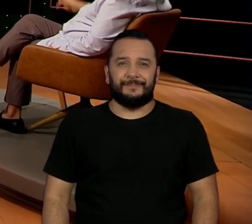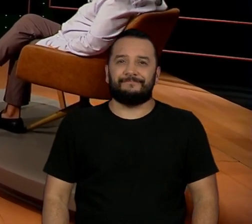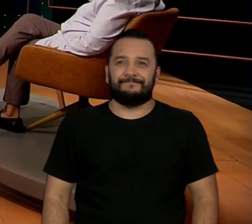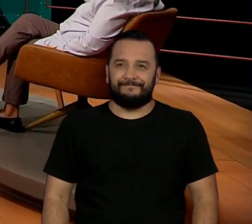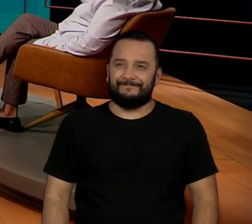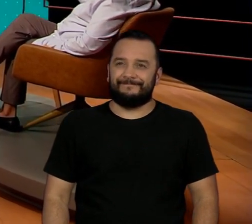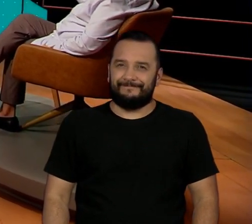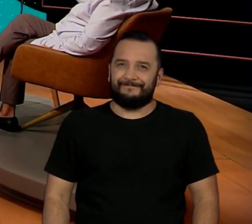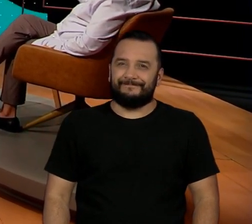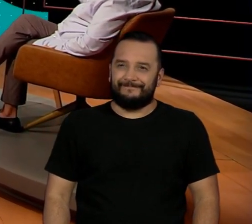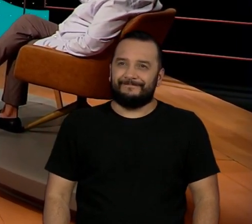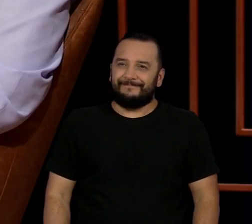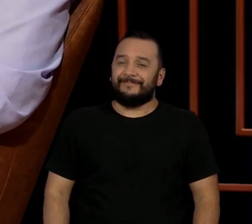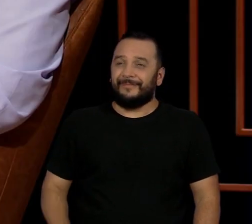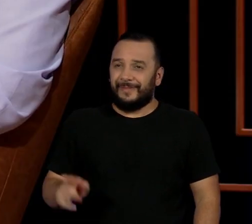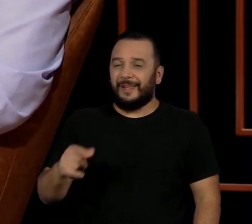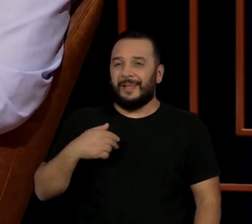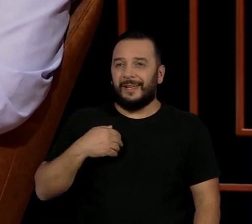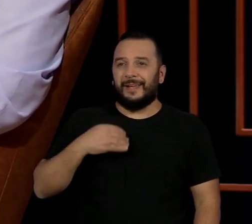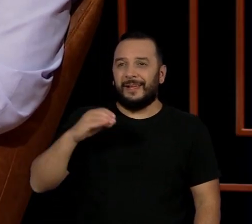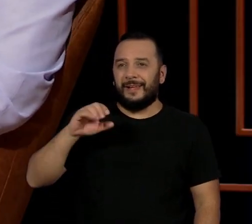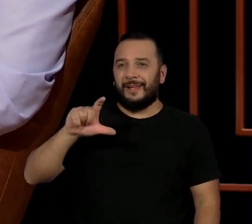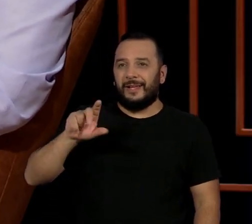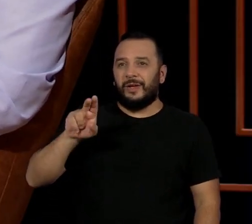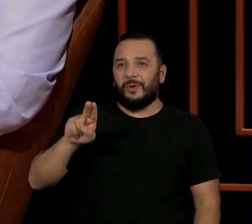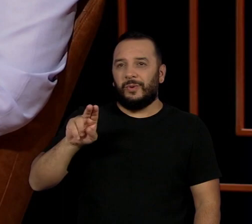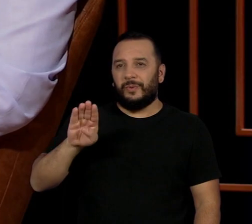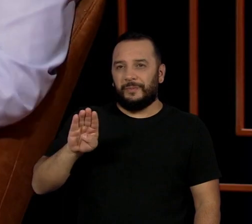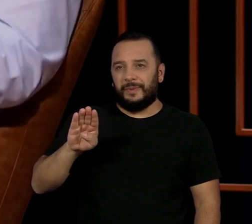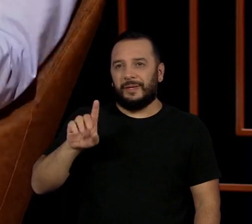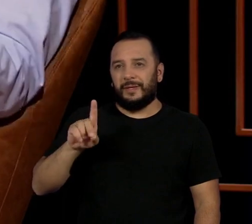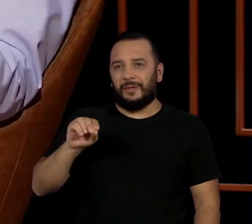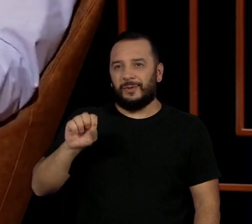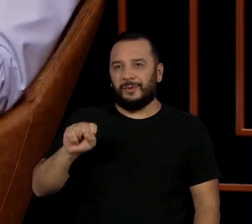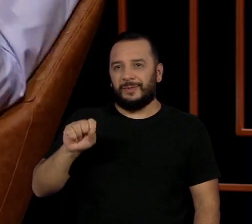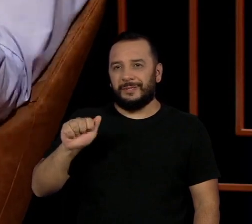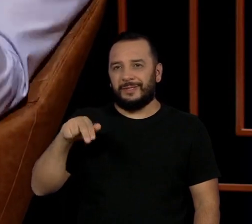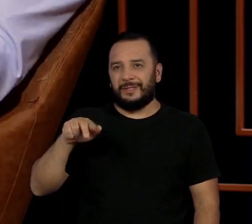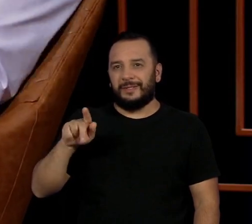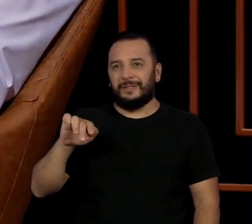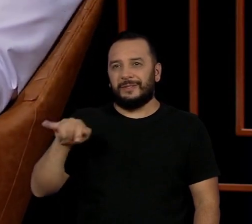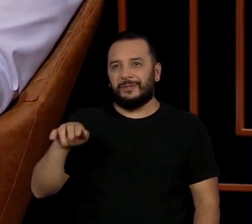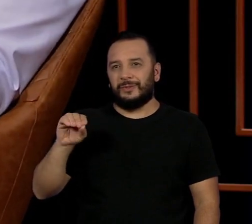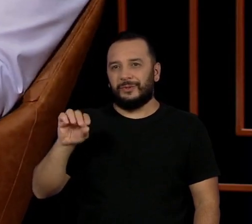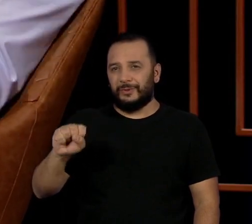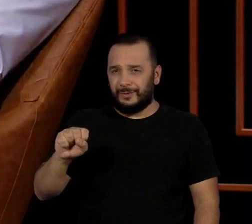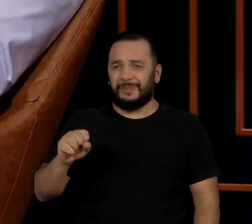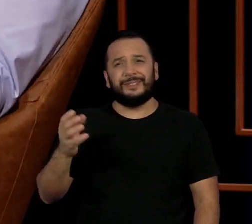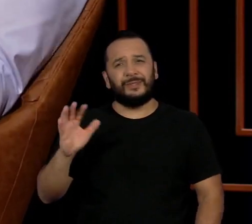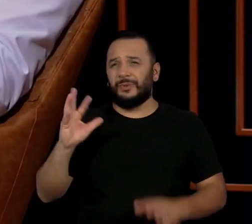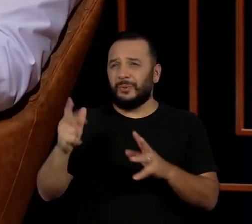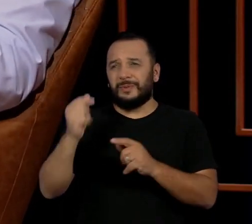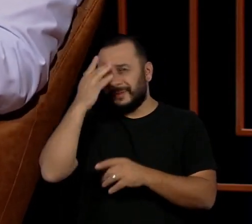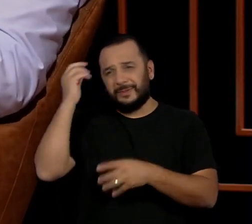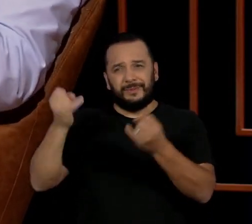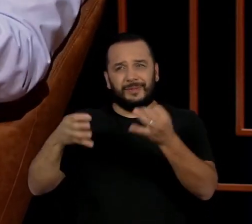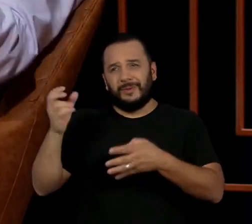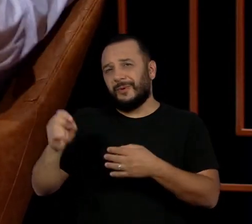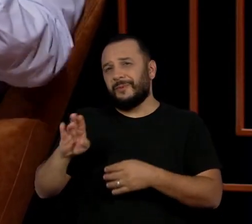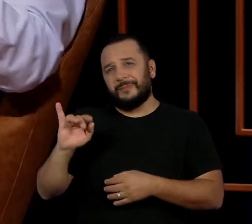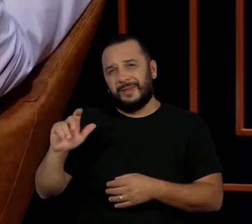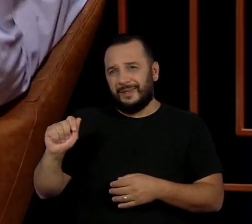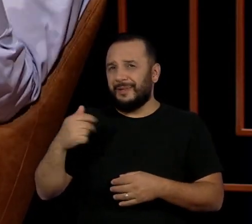Esse é o Clube dos Anjos. Clube dos Anjos. Esse é o Clube dos Anjos, é um filme maravilhoso. Não, Marco, essas pessoas todas que vocês estão falando, Bia Lessa, minha